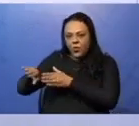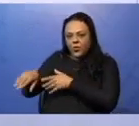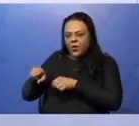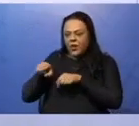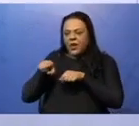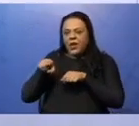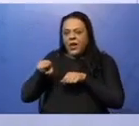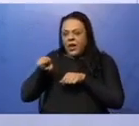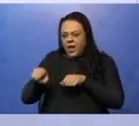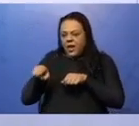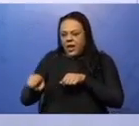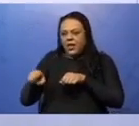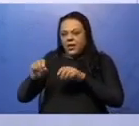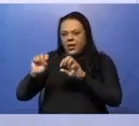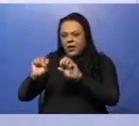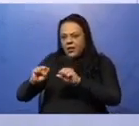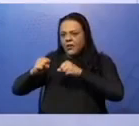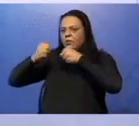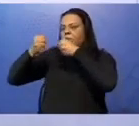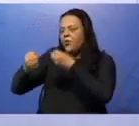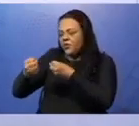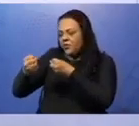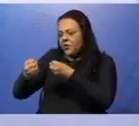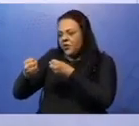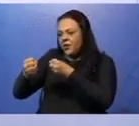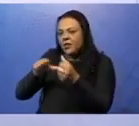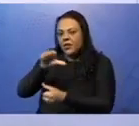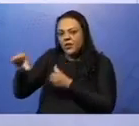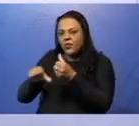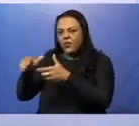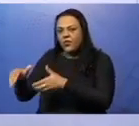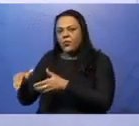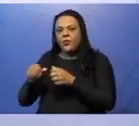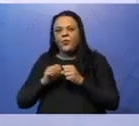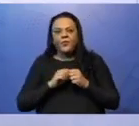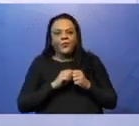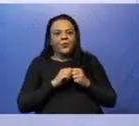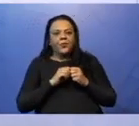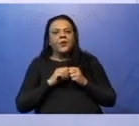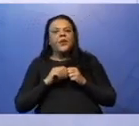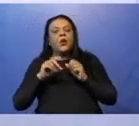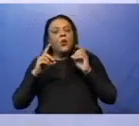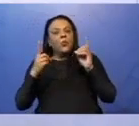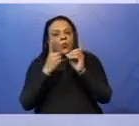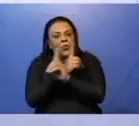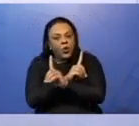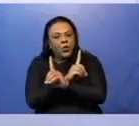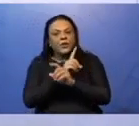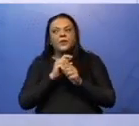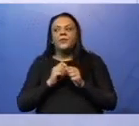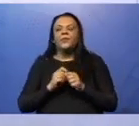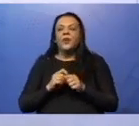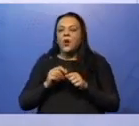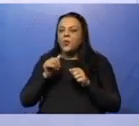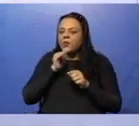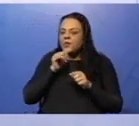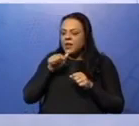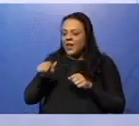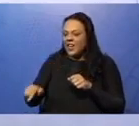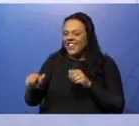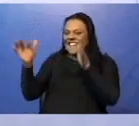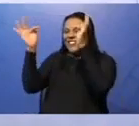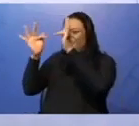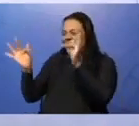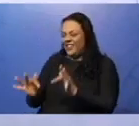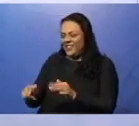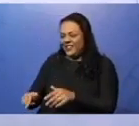livro, é uma ação. Se eu falo, ele ficou muito feliz, estado, o estado que ele ficou.